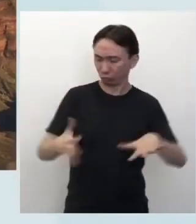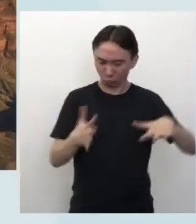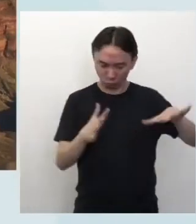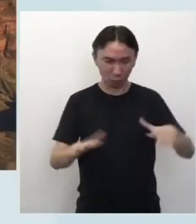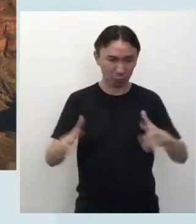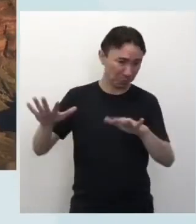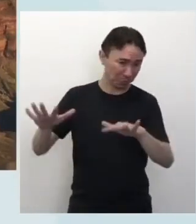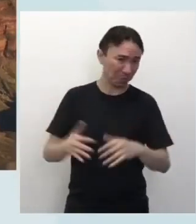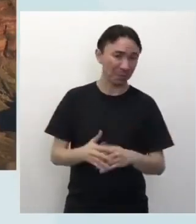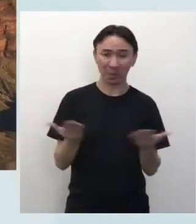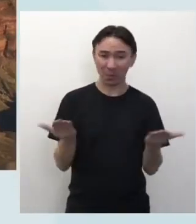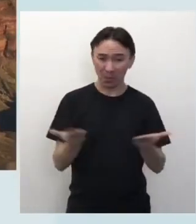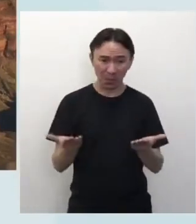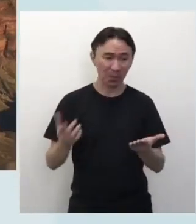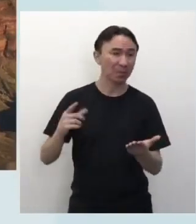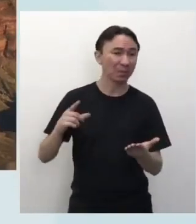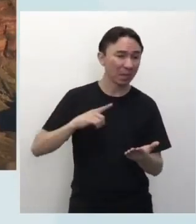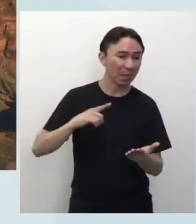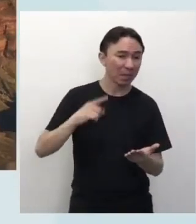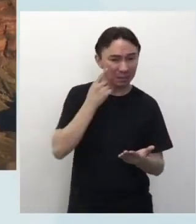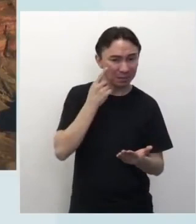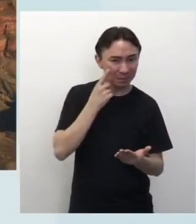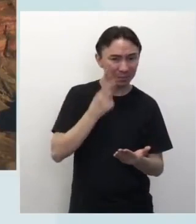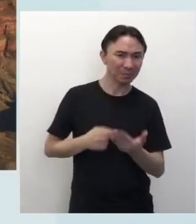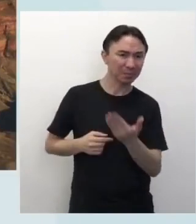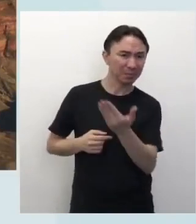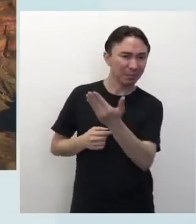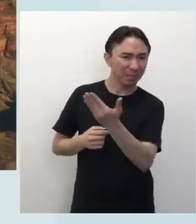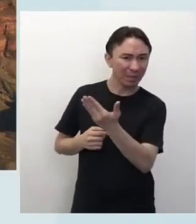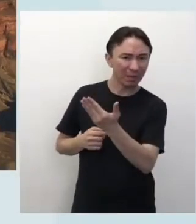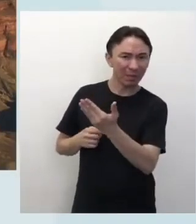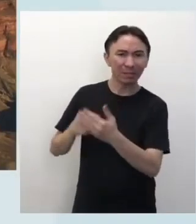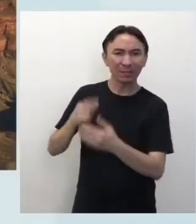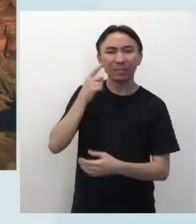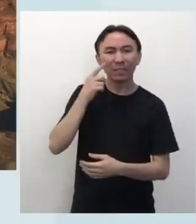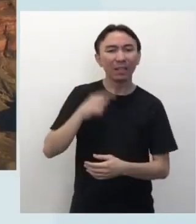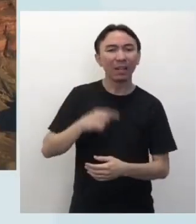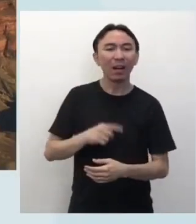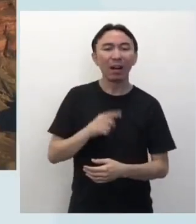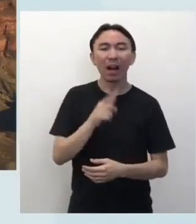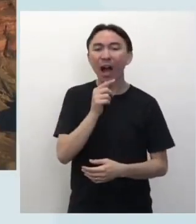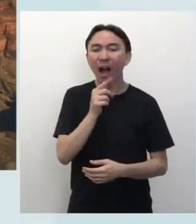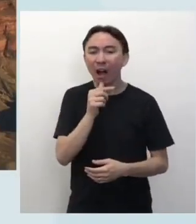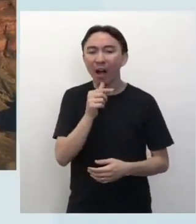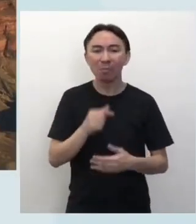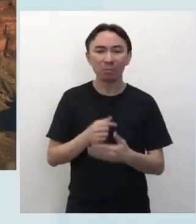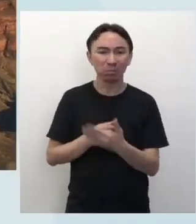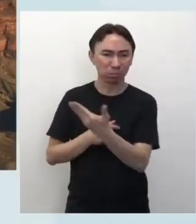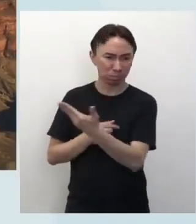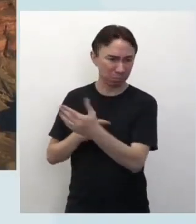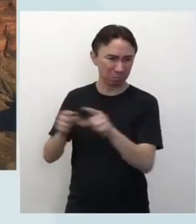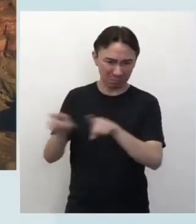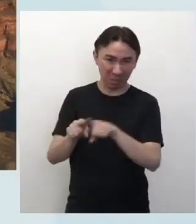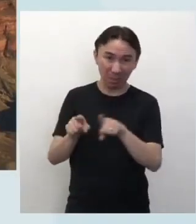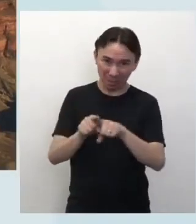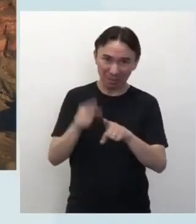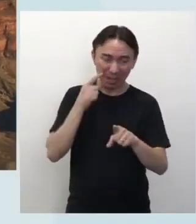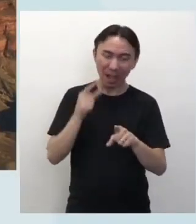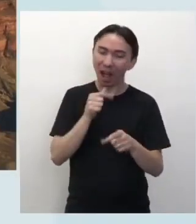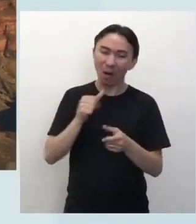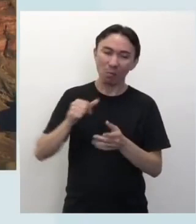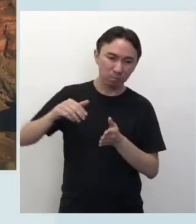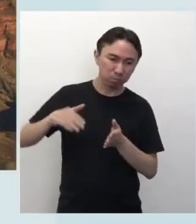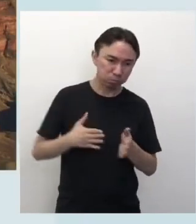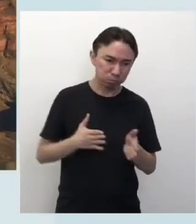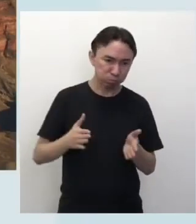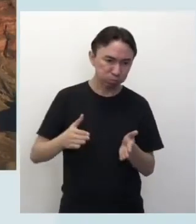fio, né, dá para ver lá na imagem lá no fundo, né, embaixo assim, o Rio Colorado, né, o Rio Colorado faz essa